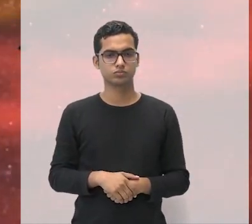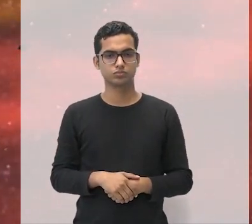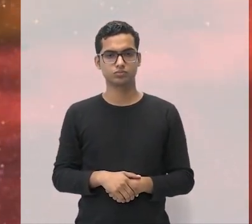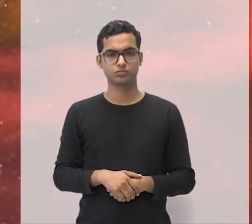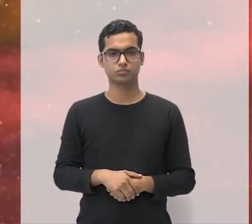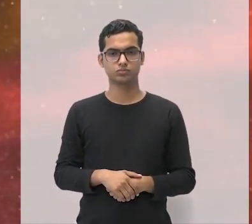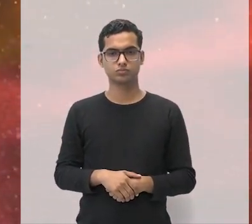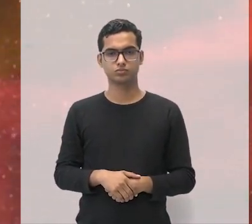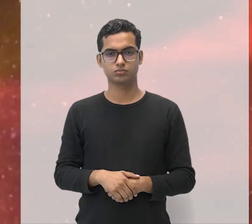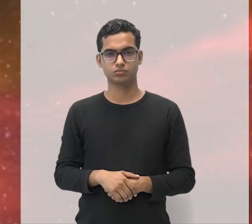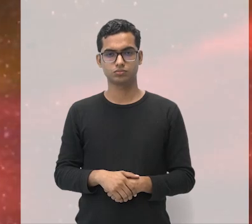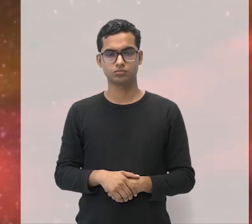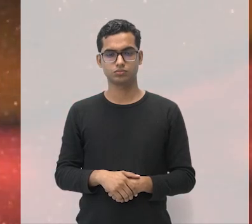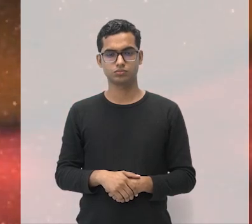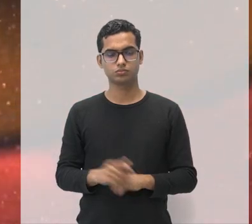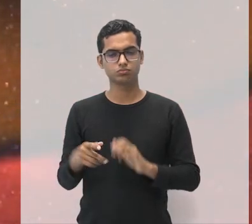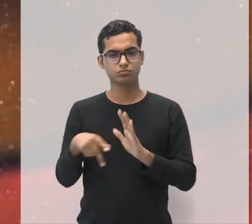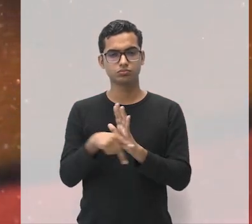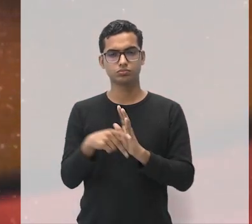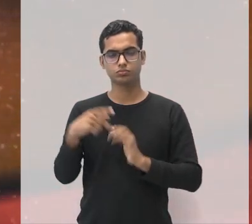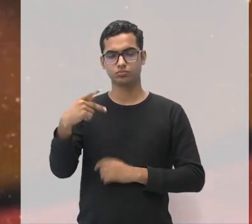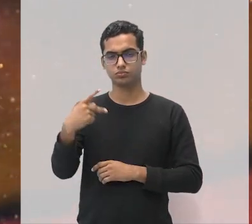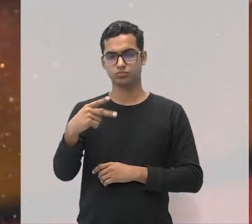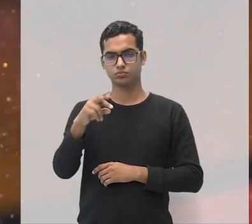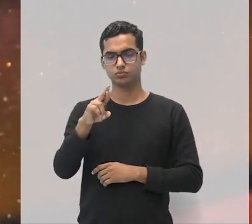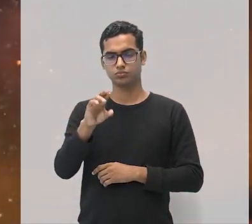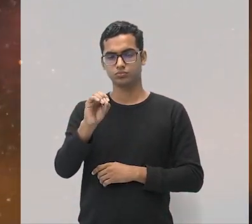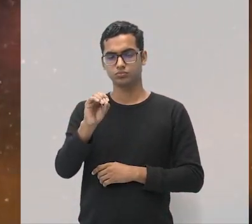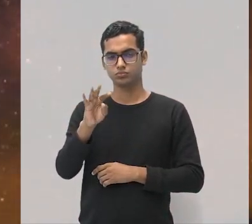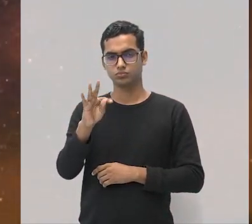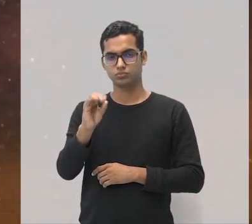formação de uma protoestrela.